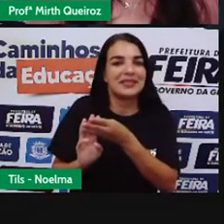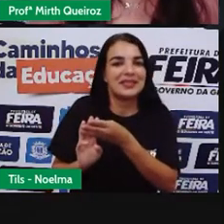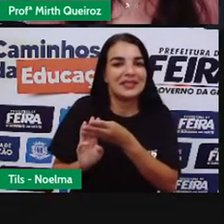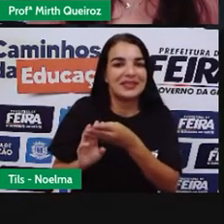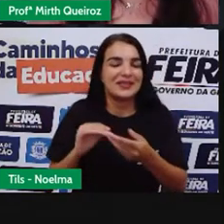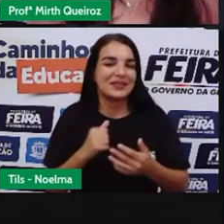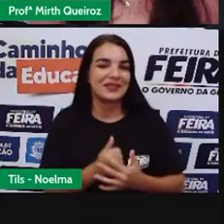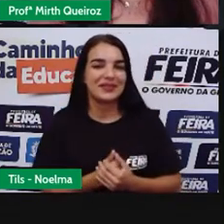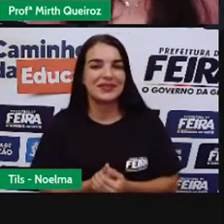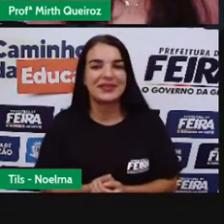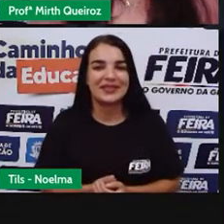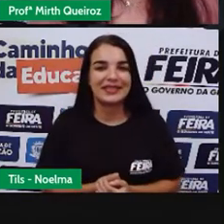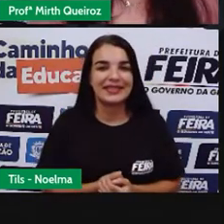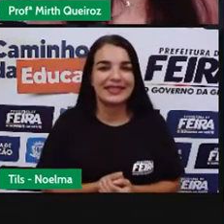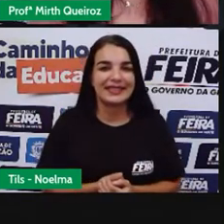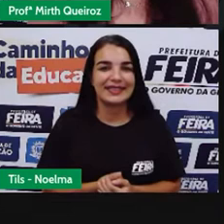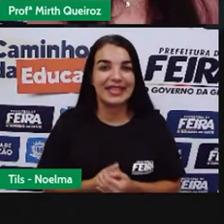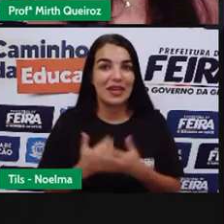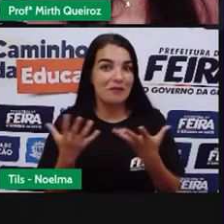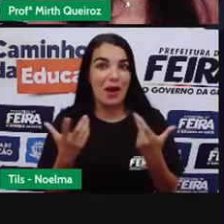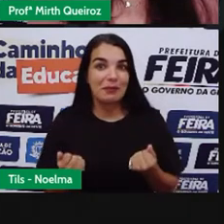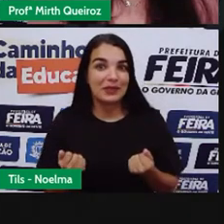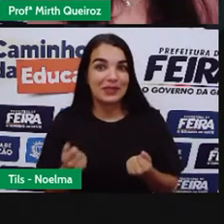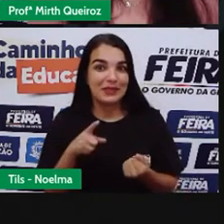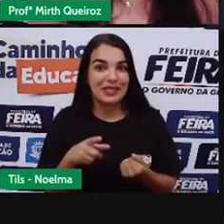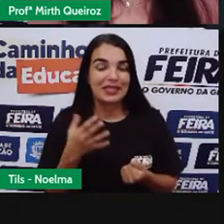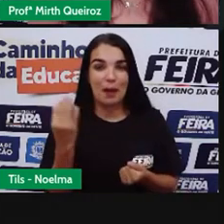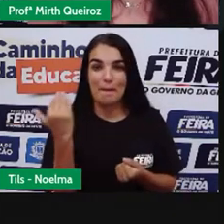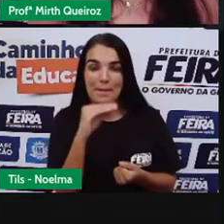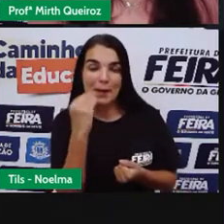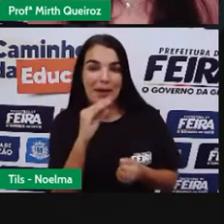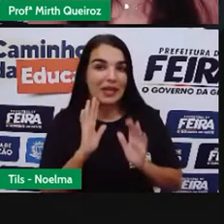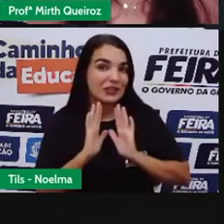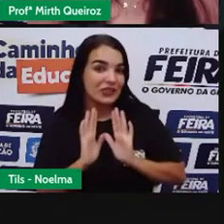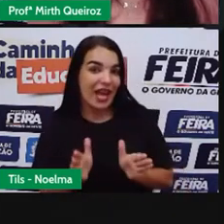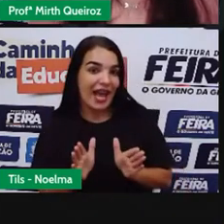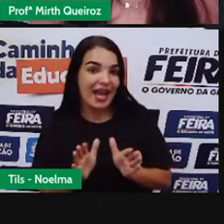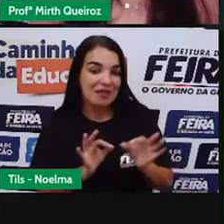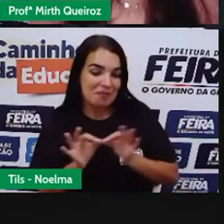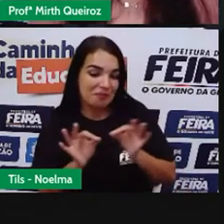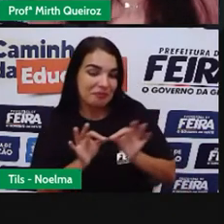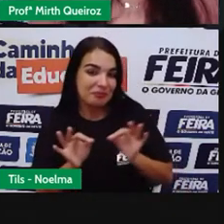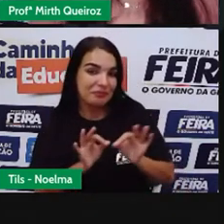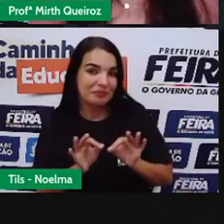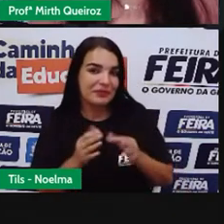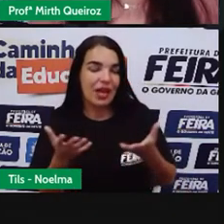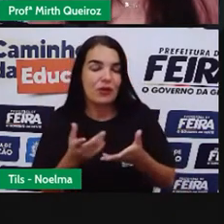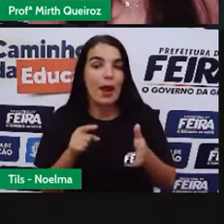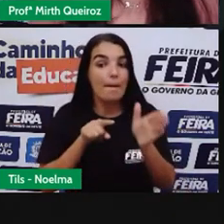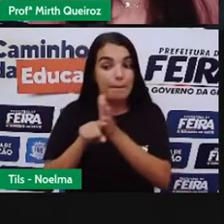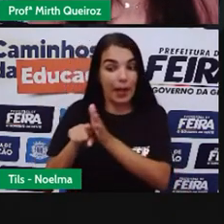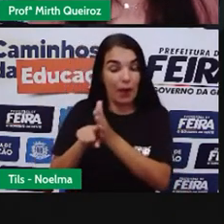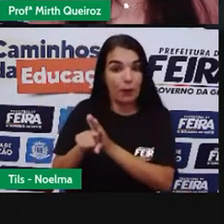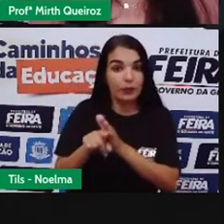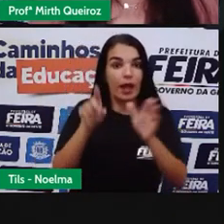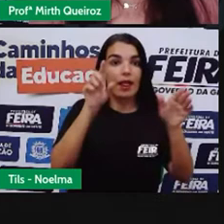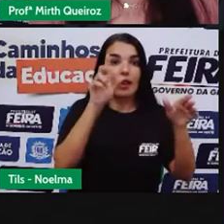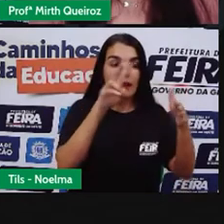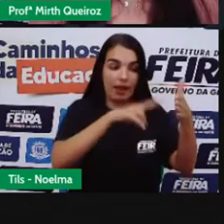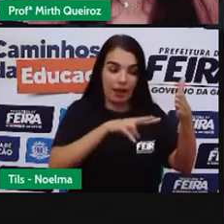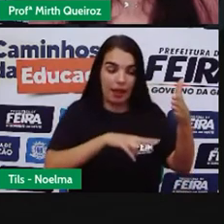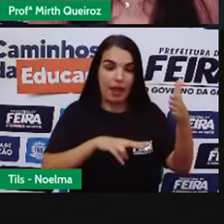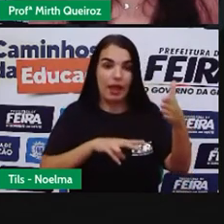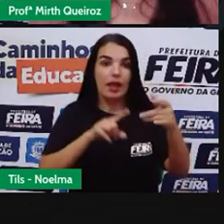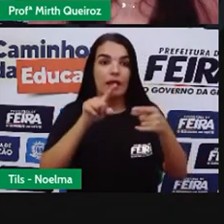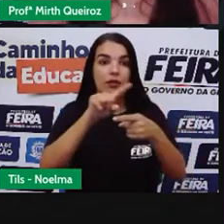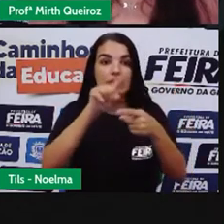Desafios matemáticos. E aí, preparados? A Pro irá ler o enunciado, as alternativas,